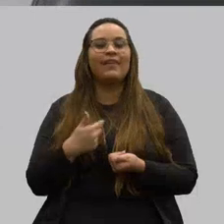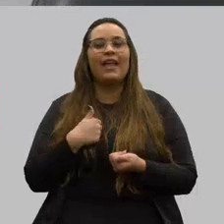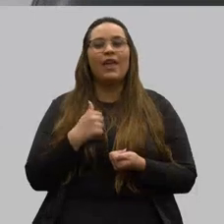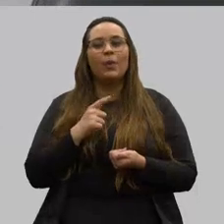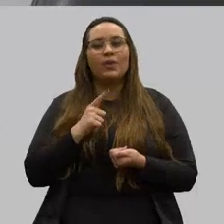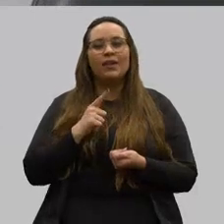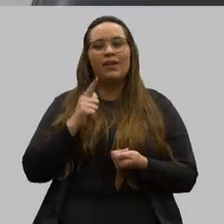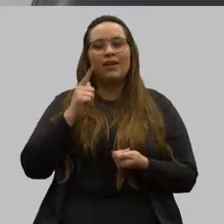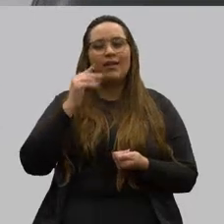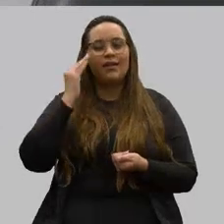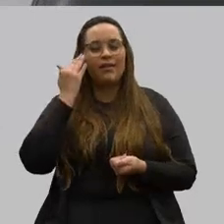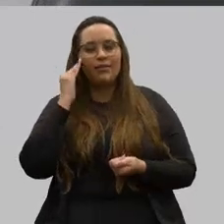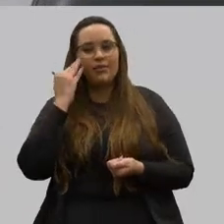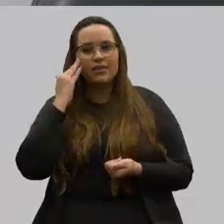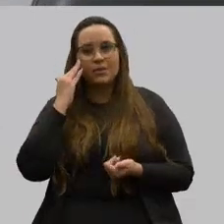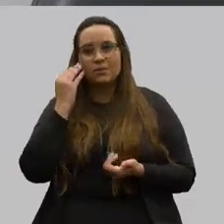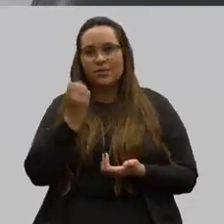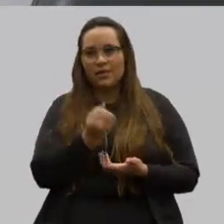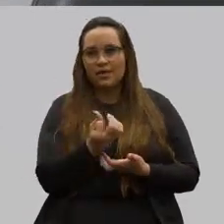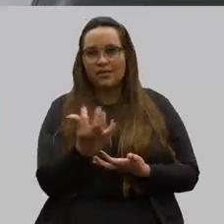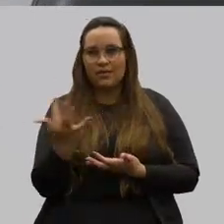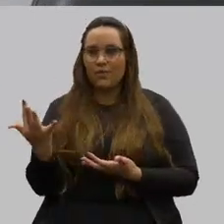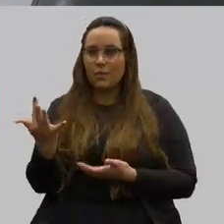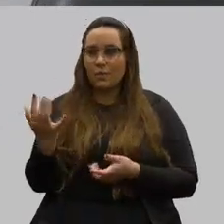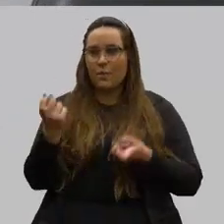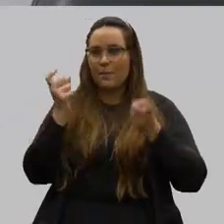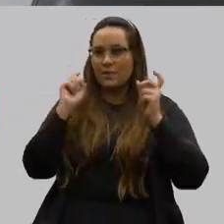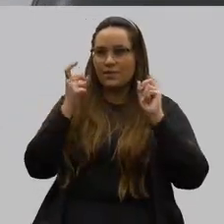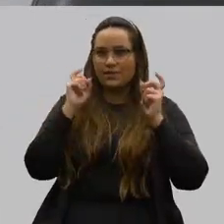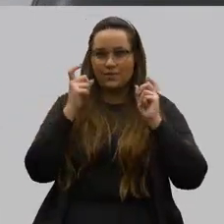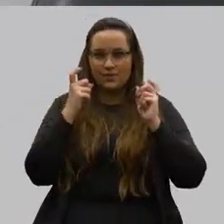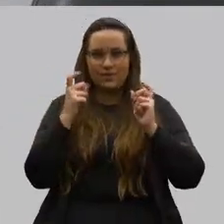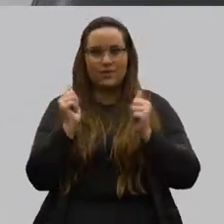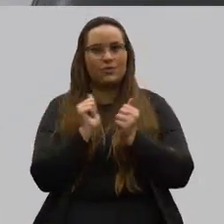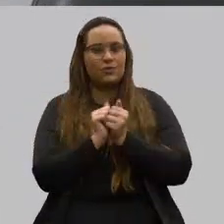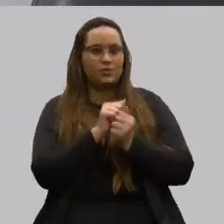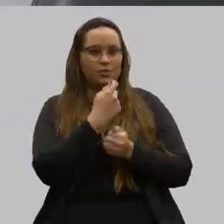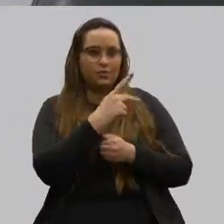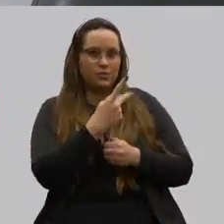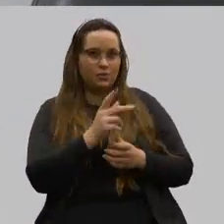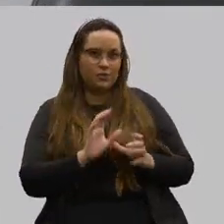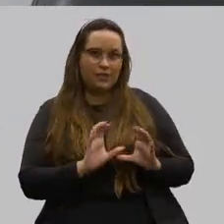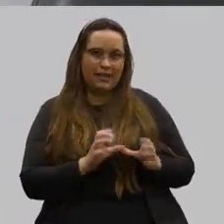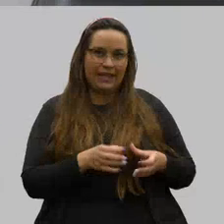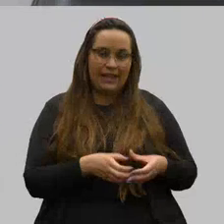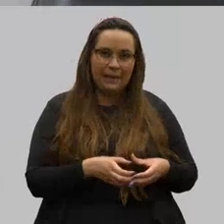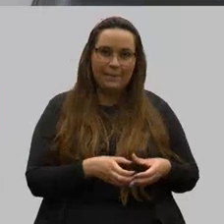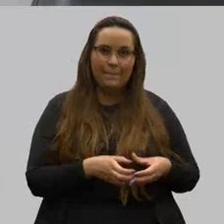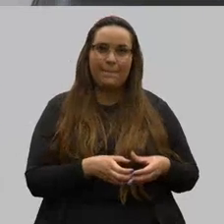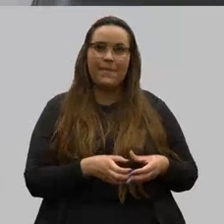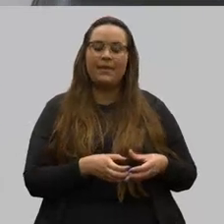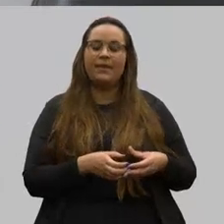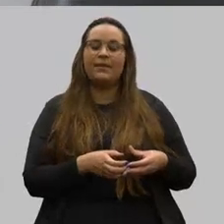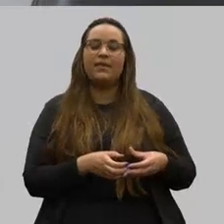tido algumas reuniões lá com o senhor com sua equipe e a forma como o corpo de